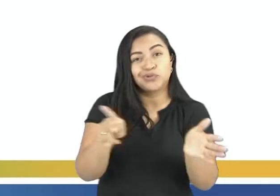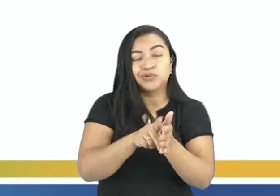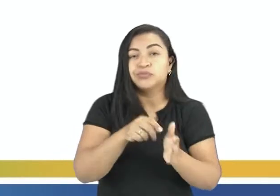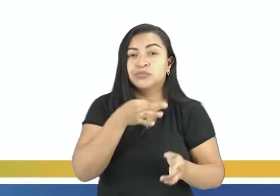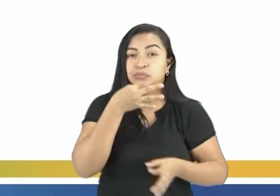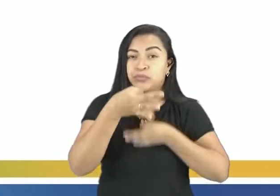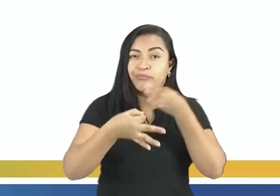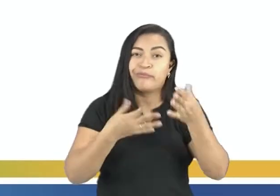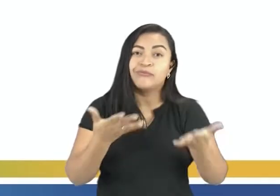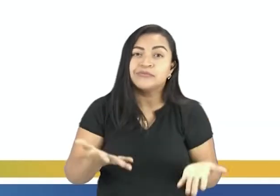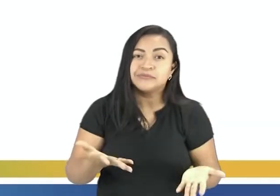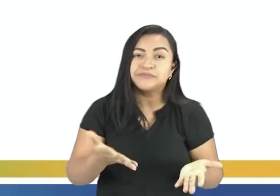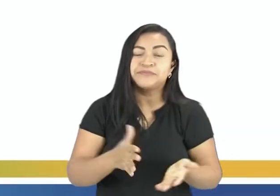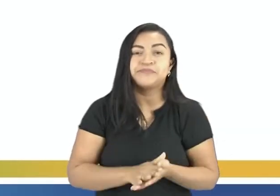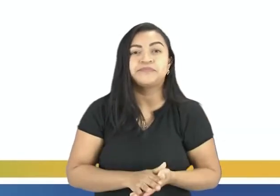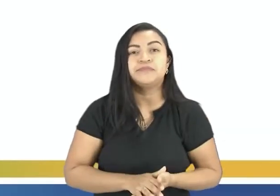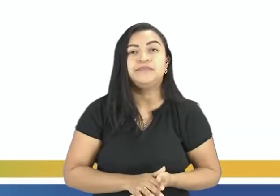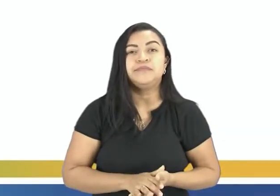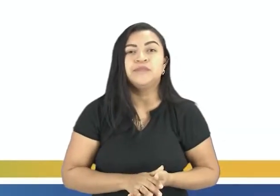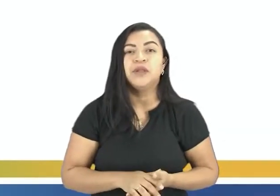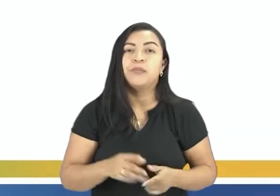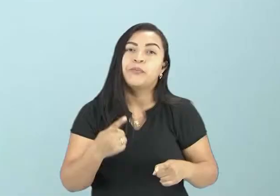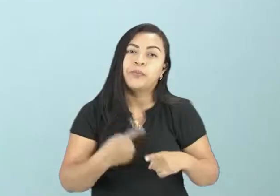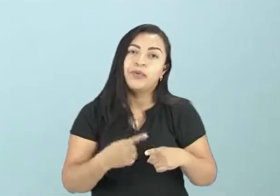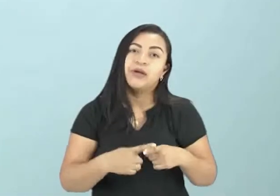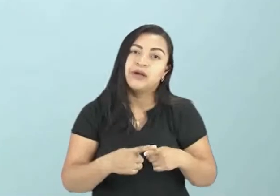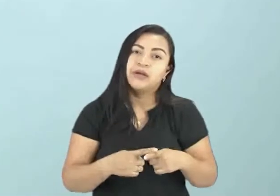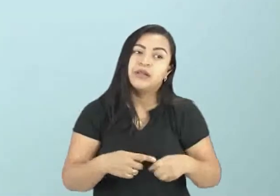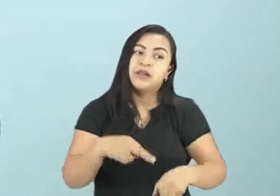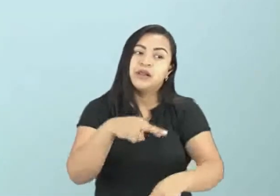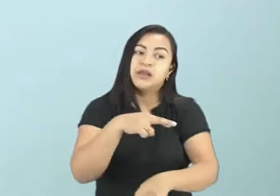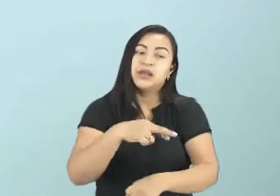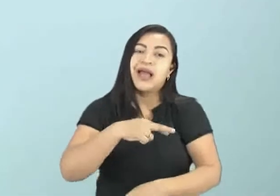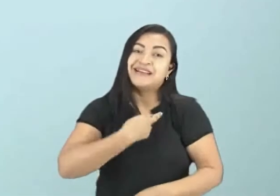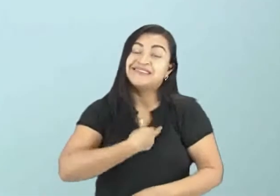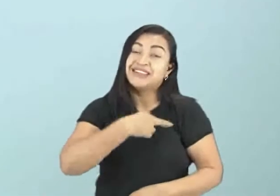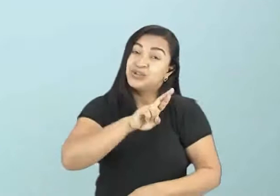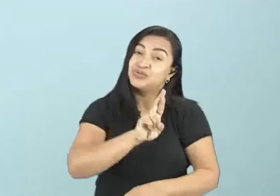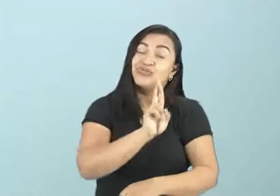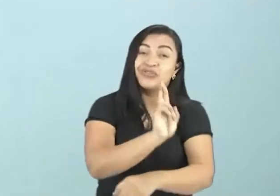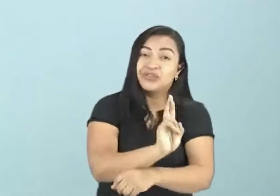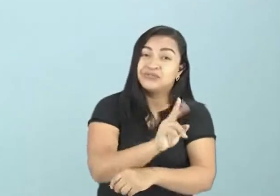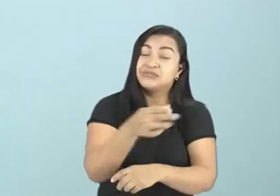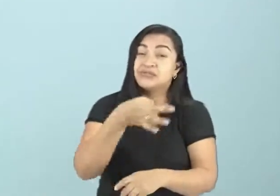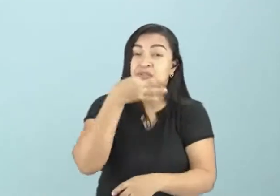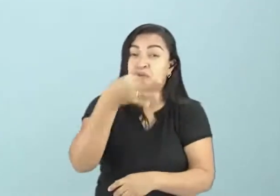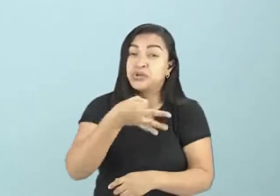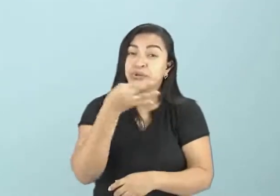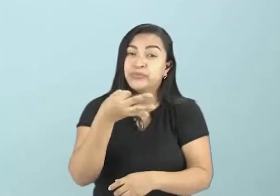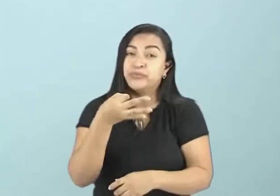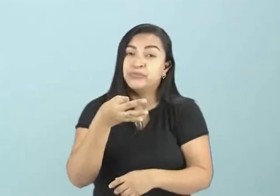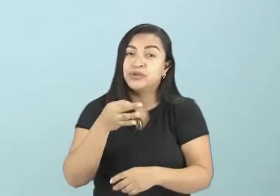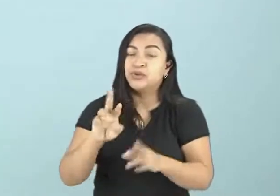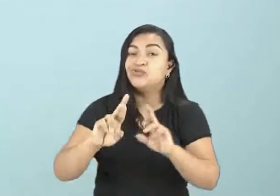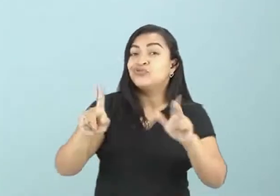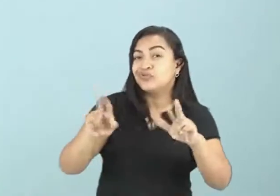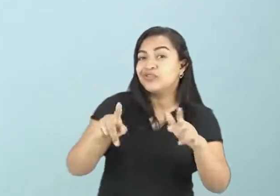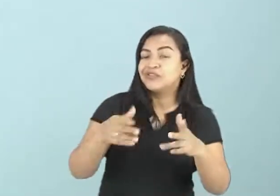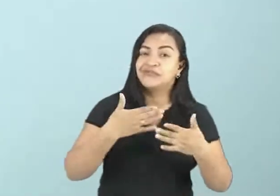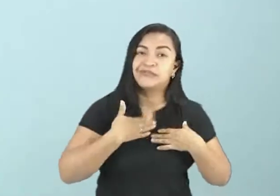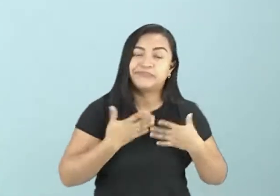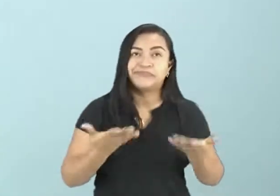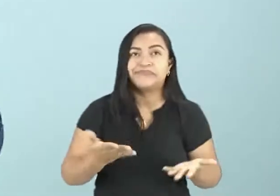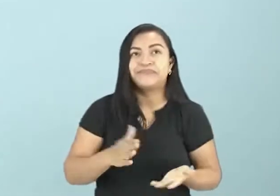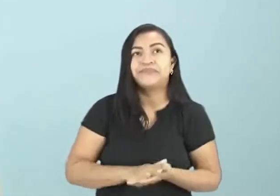vou entrar em adendos próprios, porque temos uma questão religiosa envolvendo aí e que você pode ter uma opinião contrária da minha.